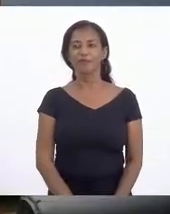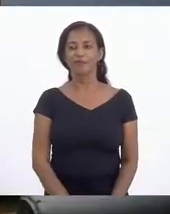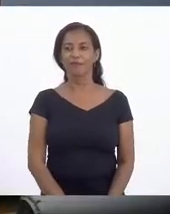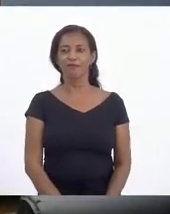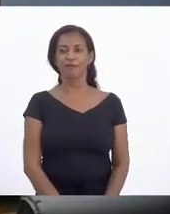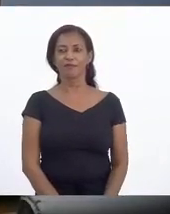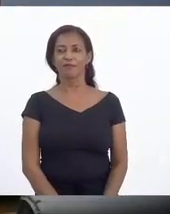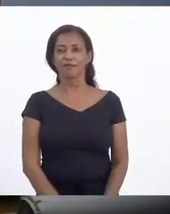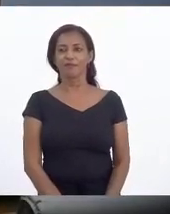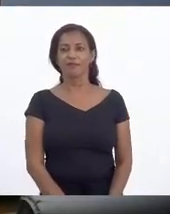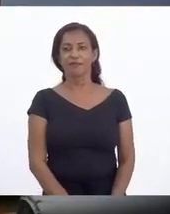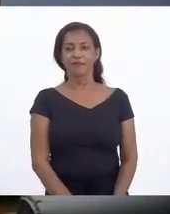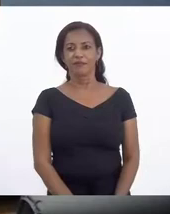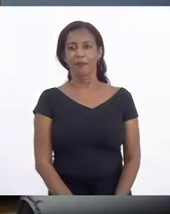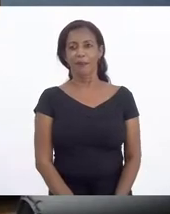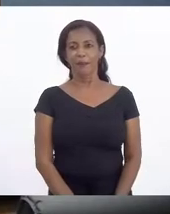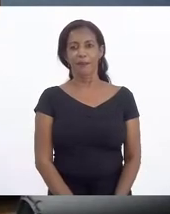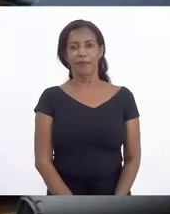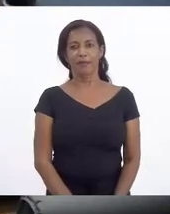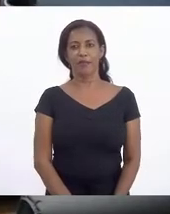Deputado Márcio Pacheco.